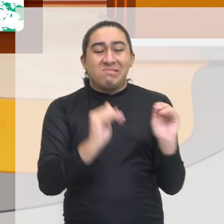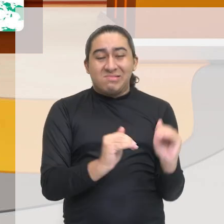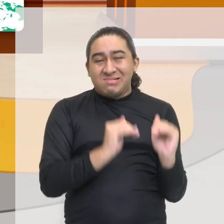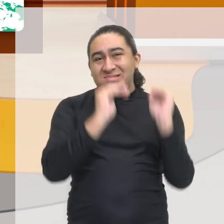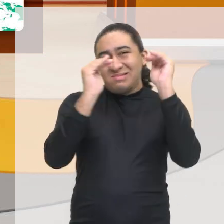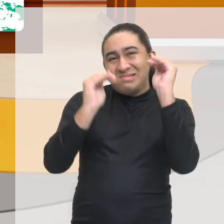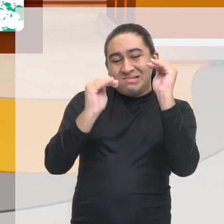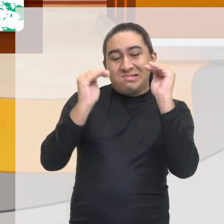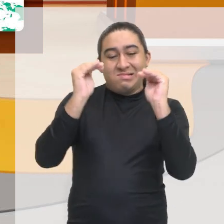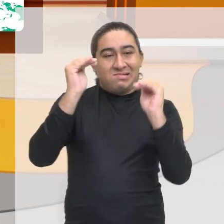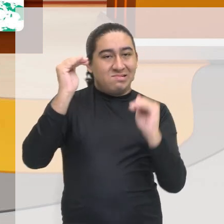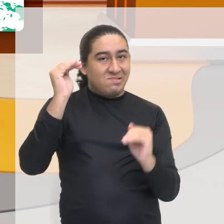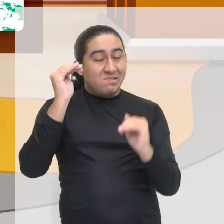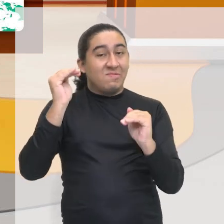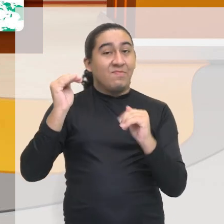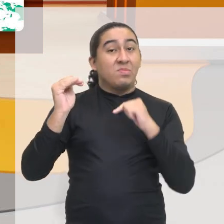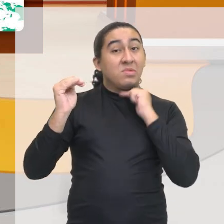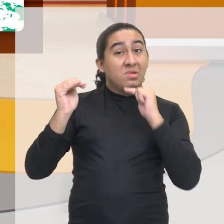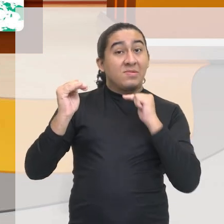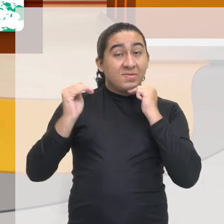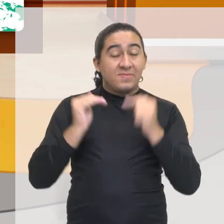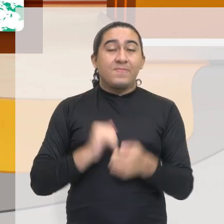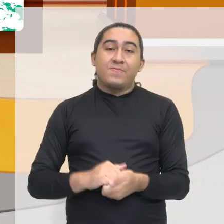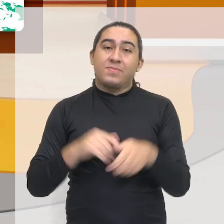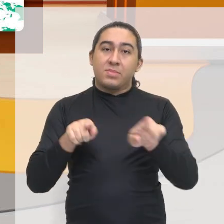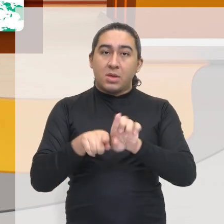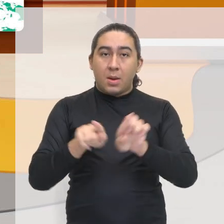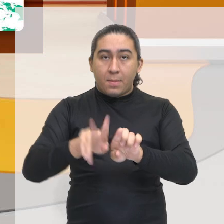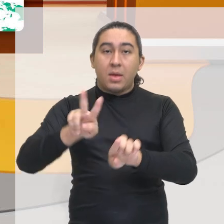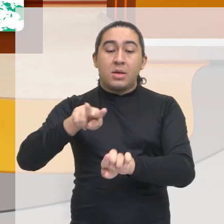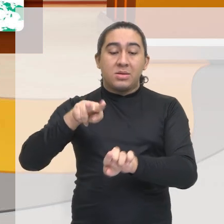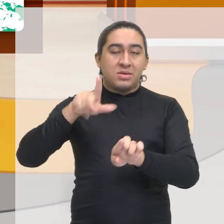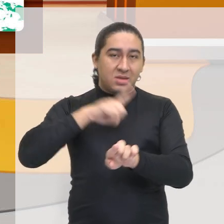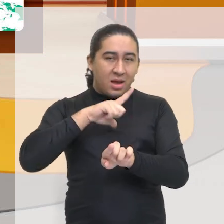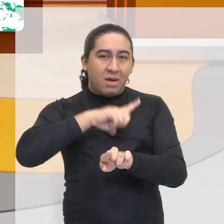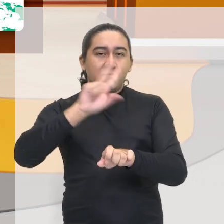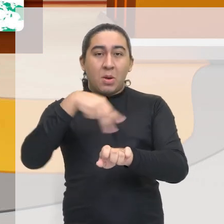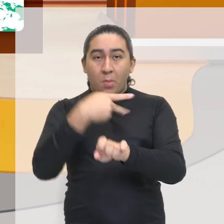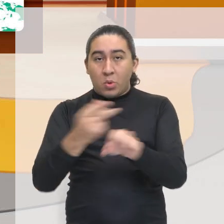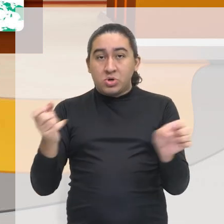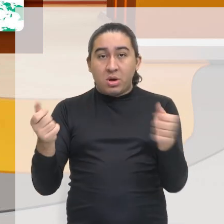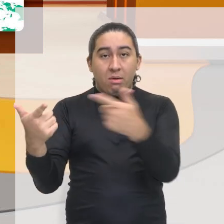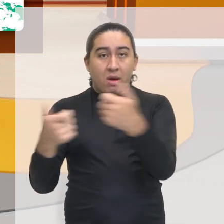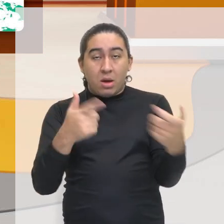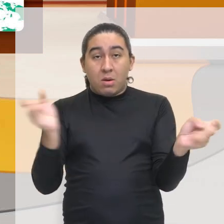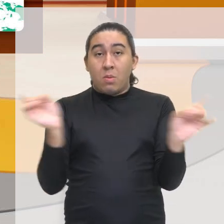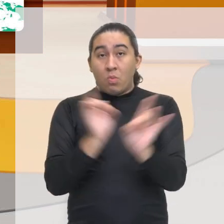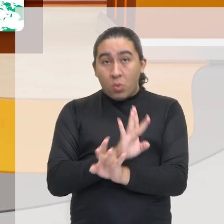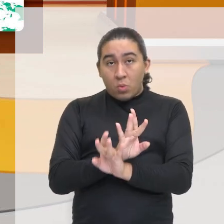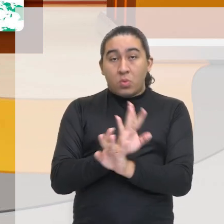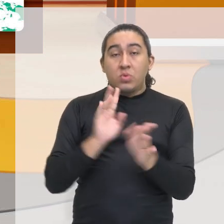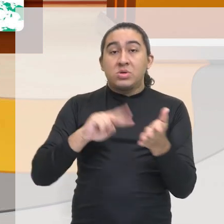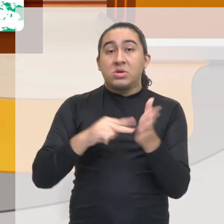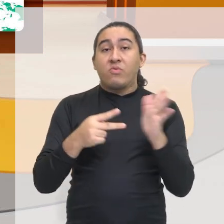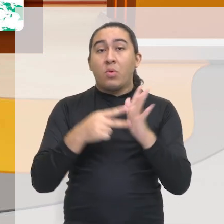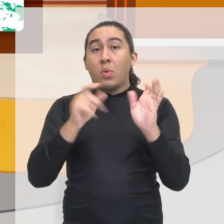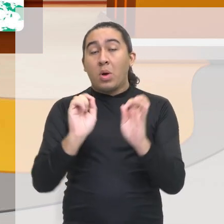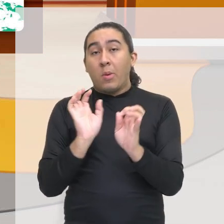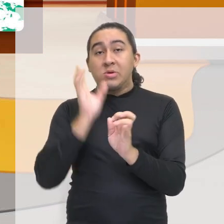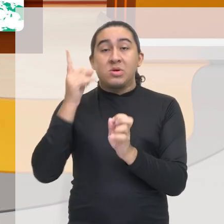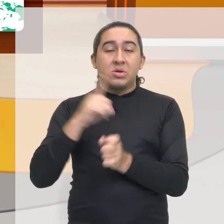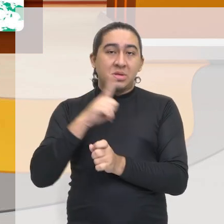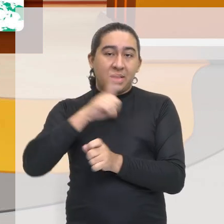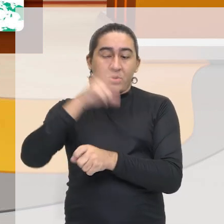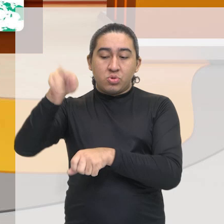supremacia militar nesses territórios. E claro que, juntamente com esse pós-guerra, verificaremos o crescimento do